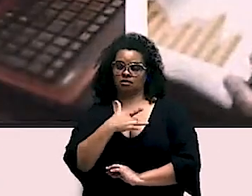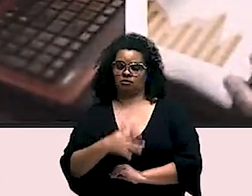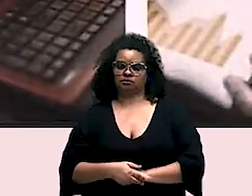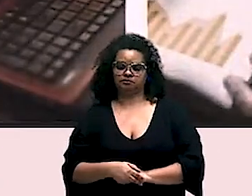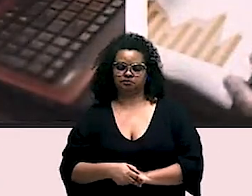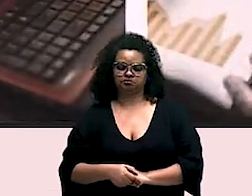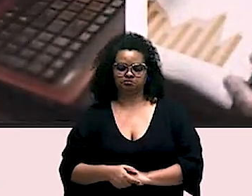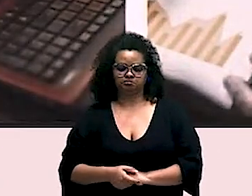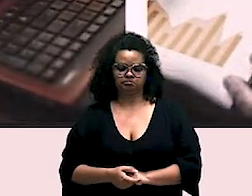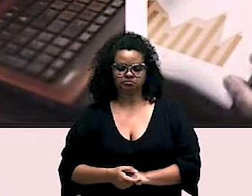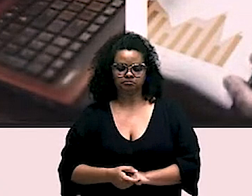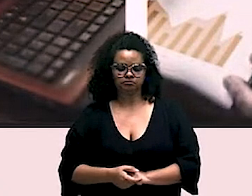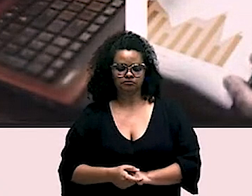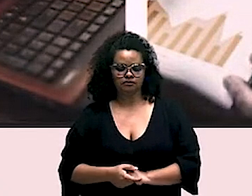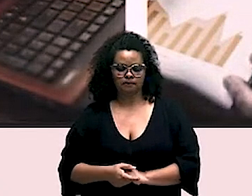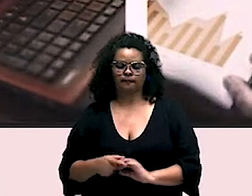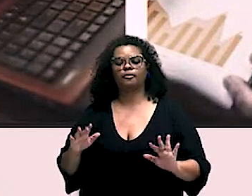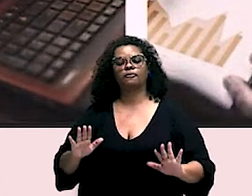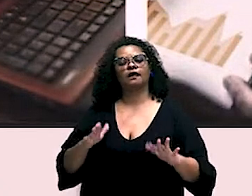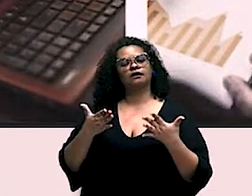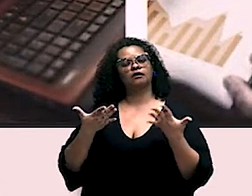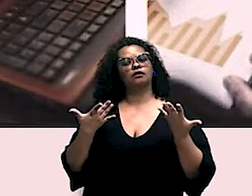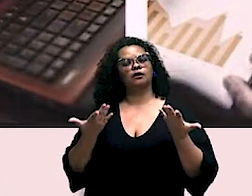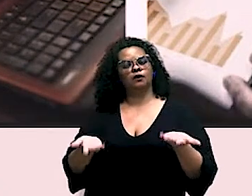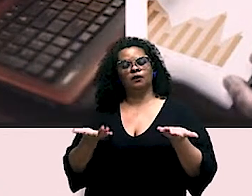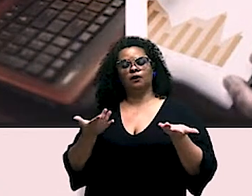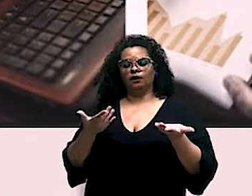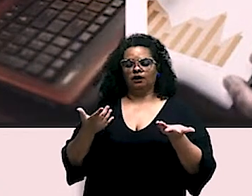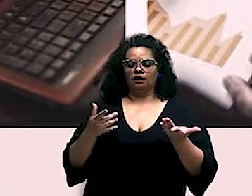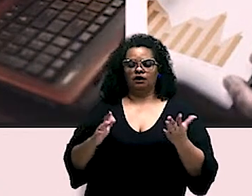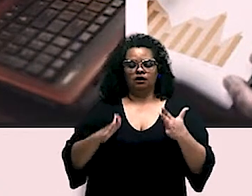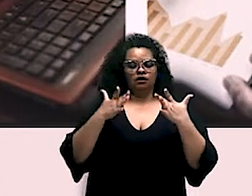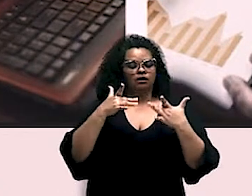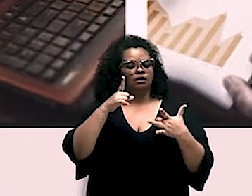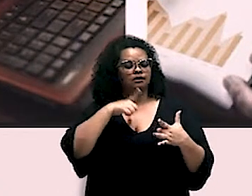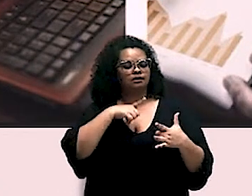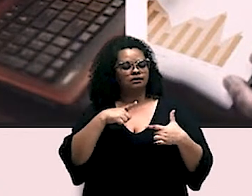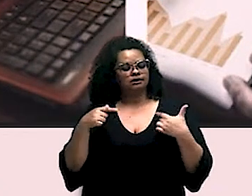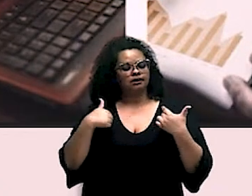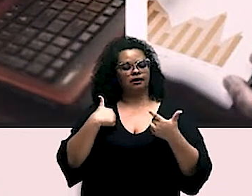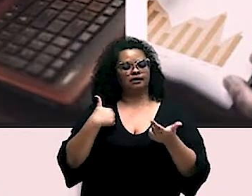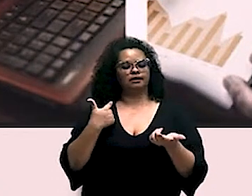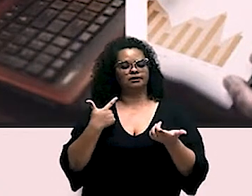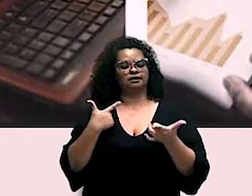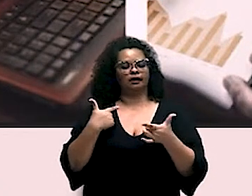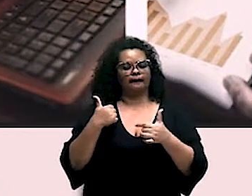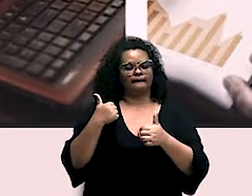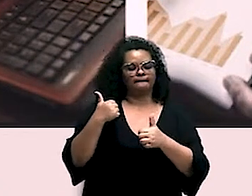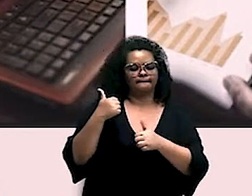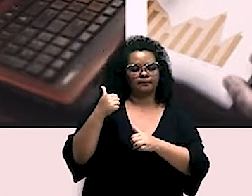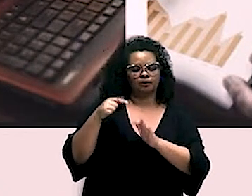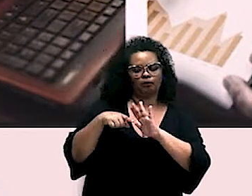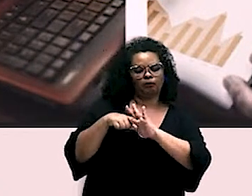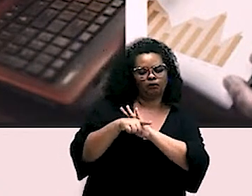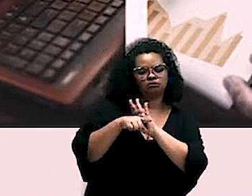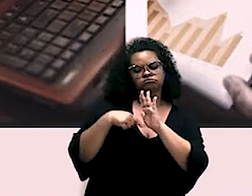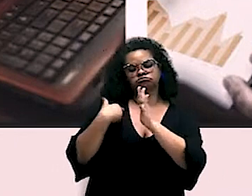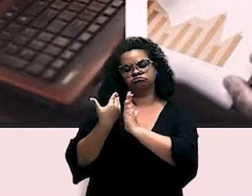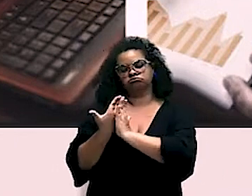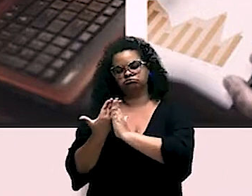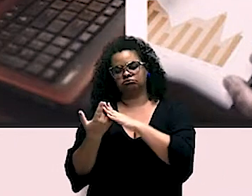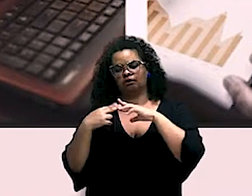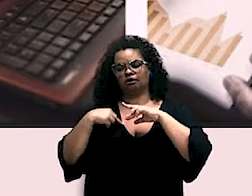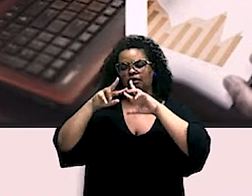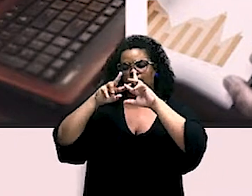Bom, e qual foi a atuação do Tribunal de Contas, né, nos últimos anos sobre a temática da PS e também sobre a